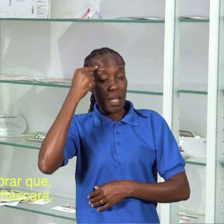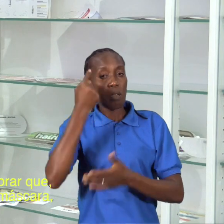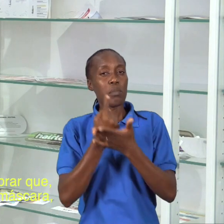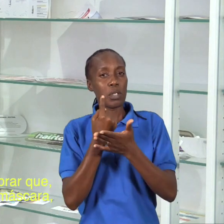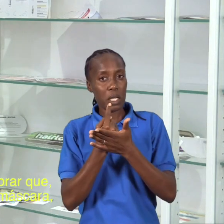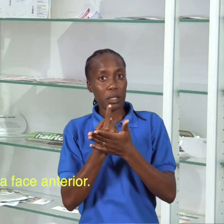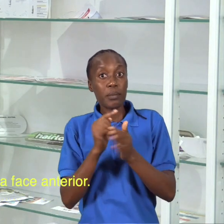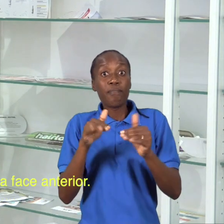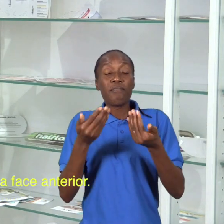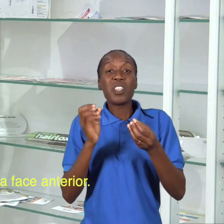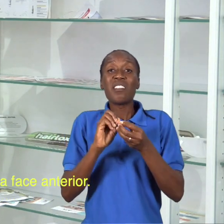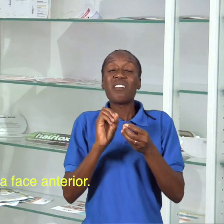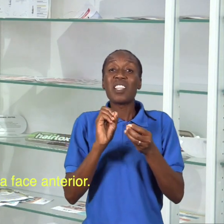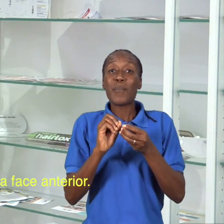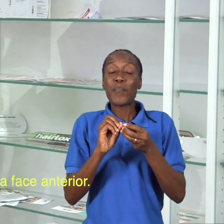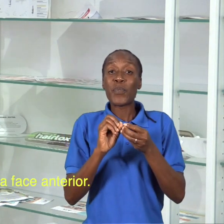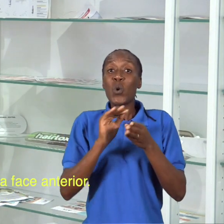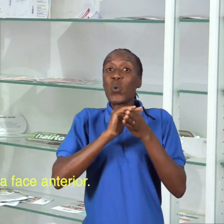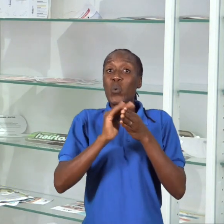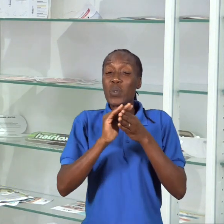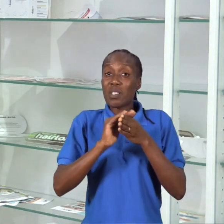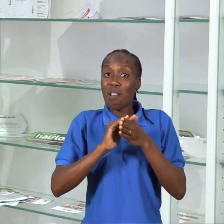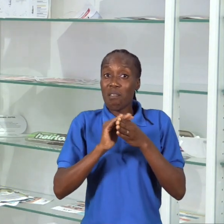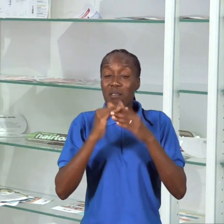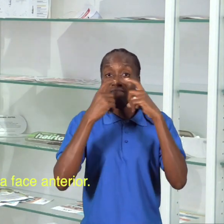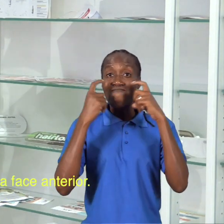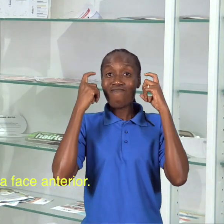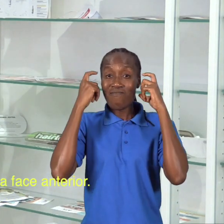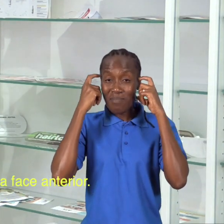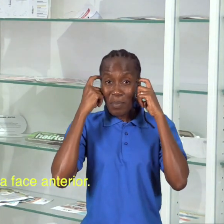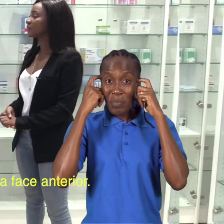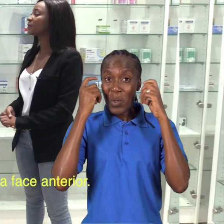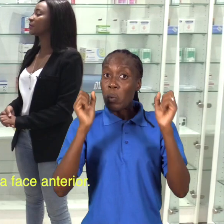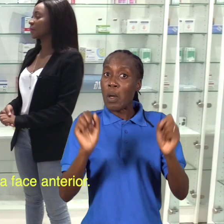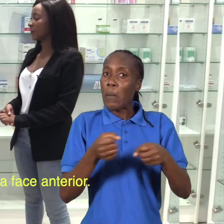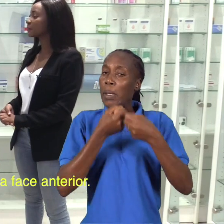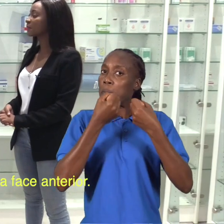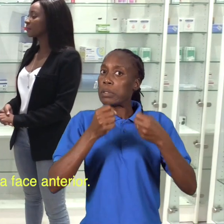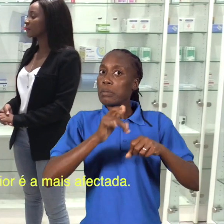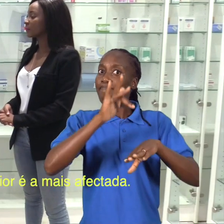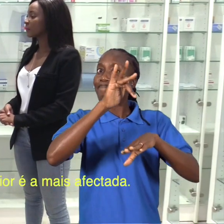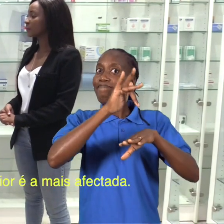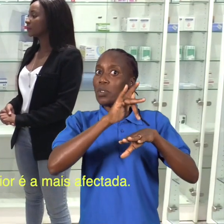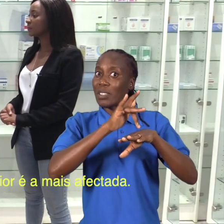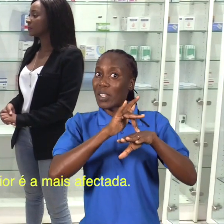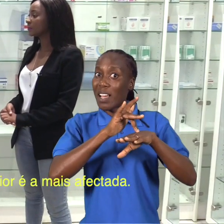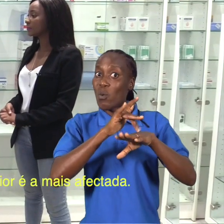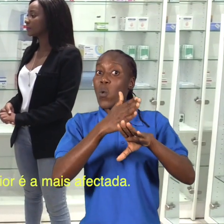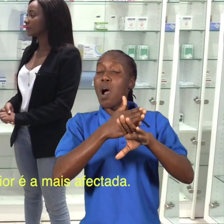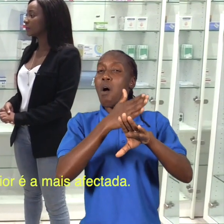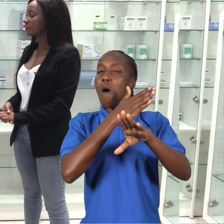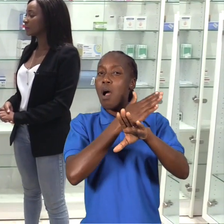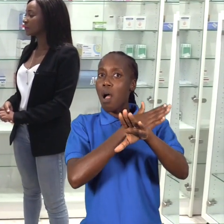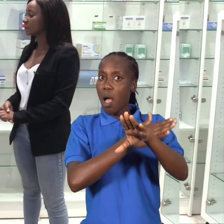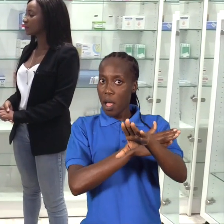a máscara, nunca devemos tocar na face anterior. Porque considera-se